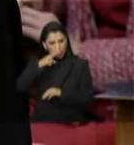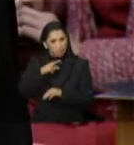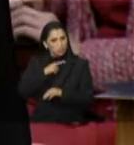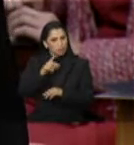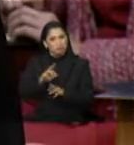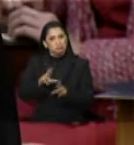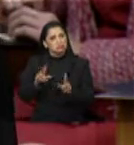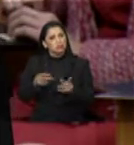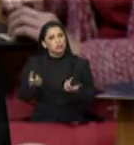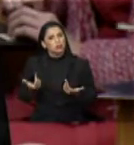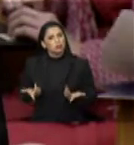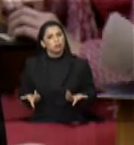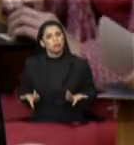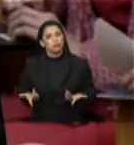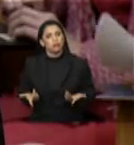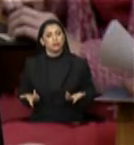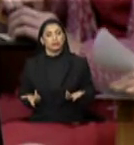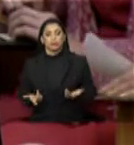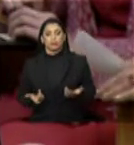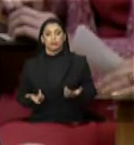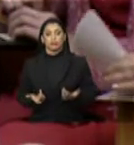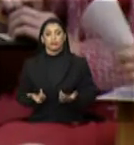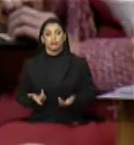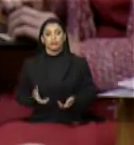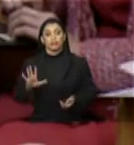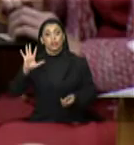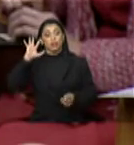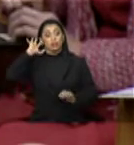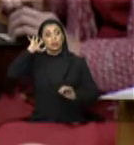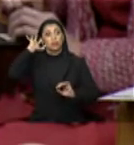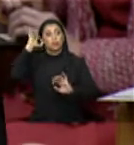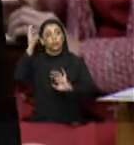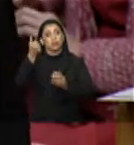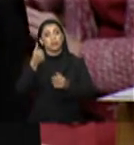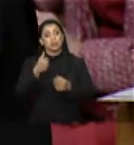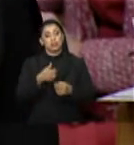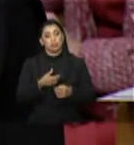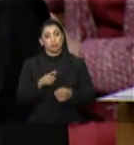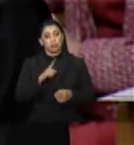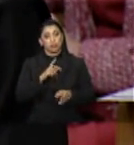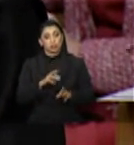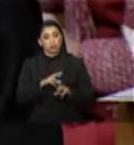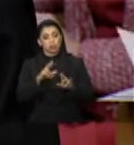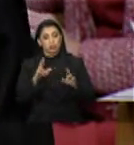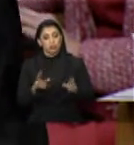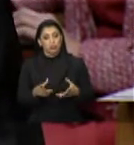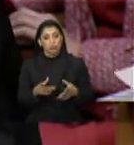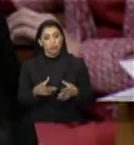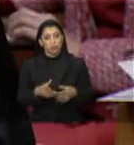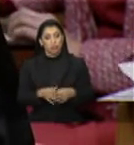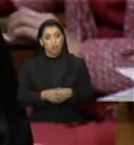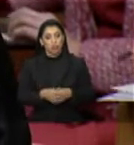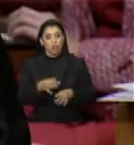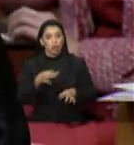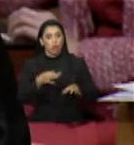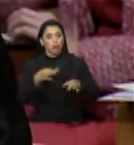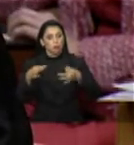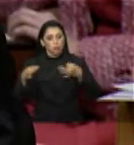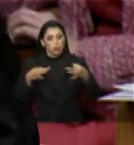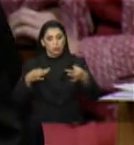questionou ou não ser uma decisão Extra Petita trouxe outros argumentos que nós vamos enfrentar